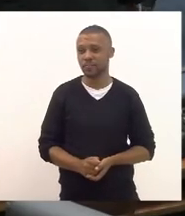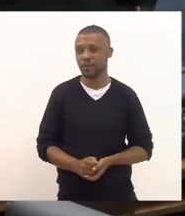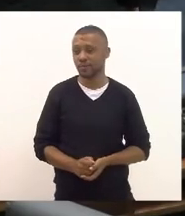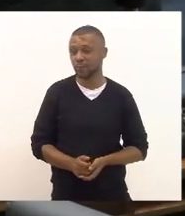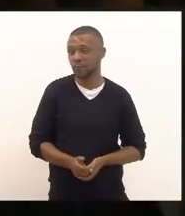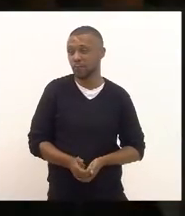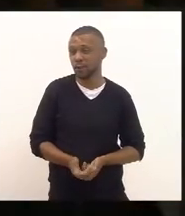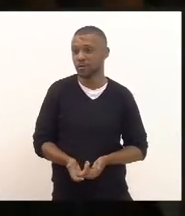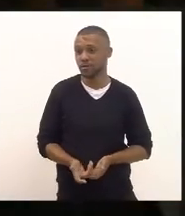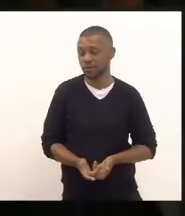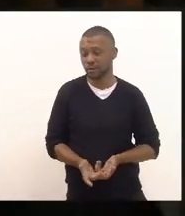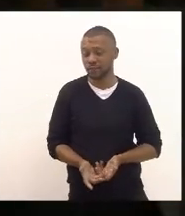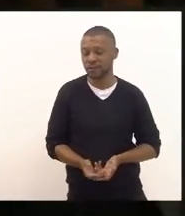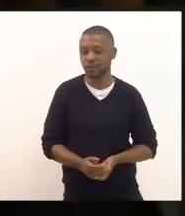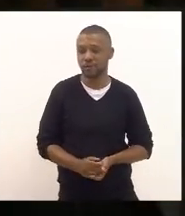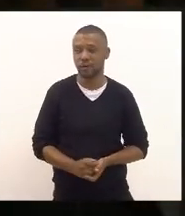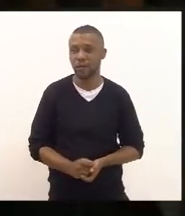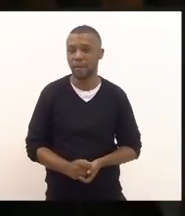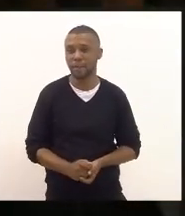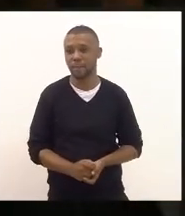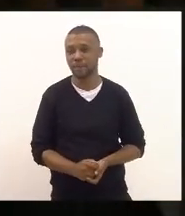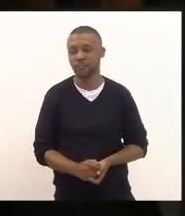puxou presidência